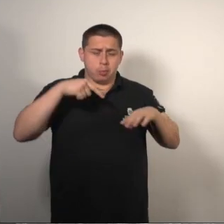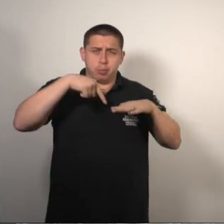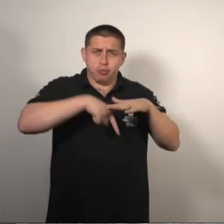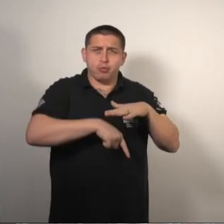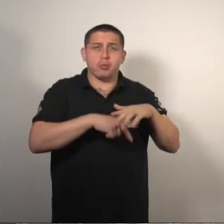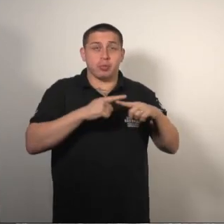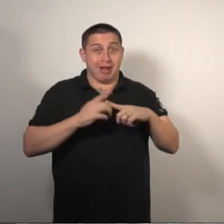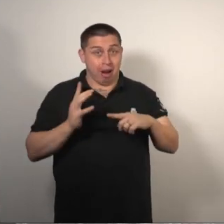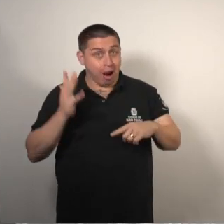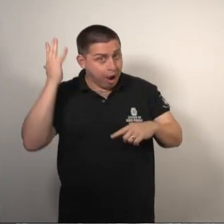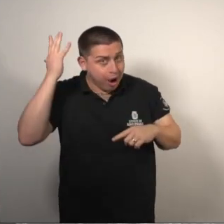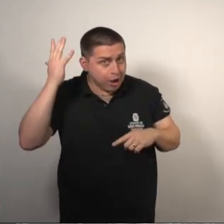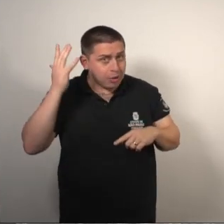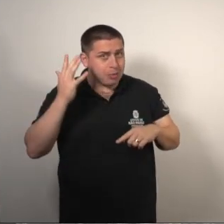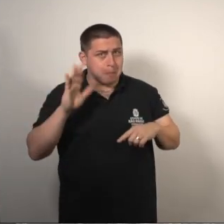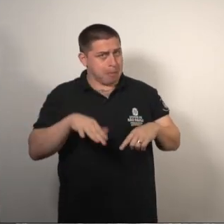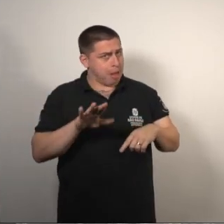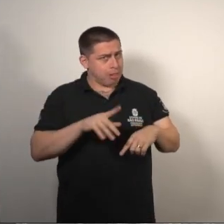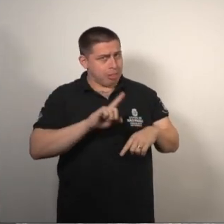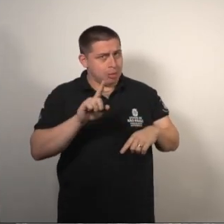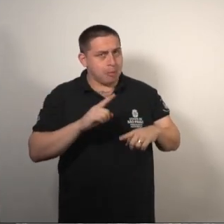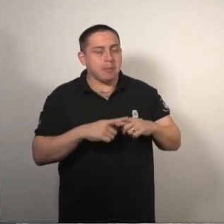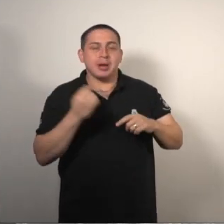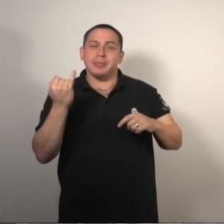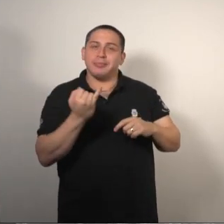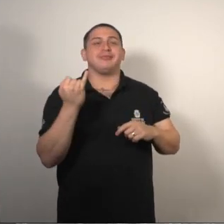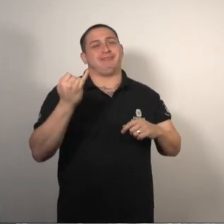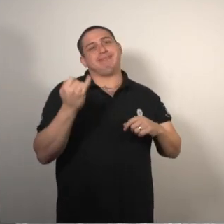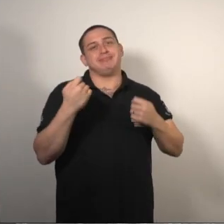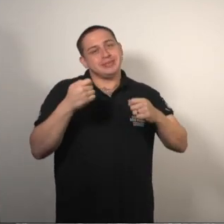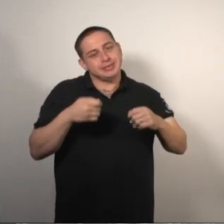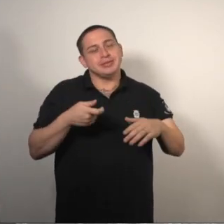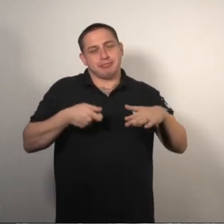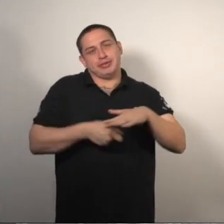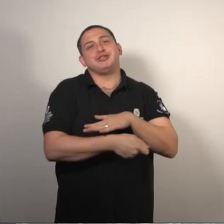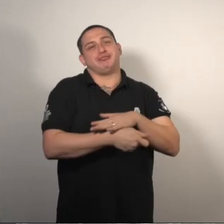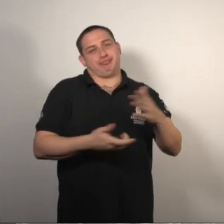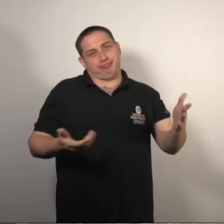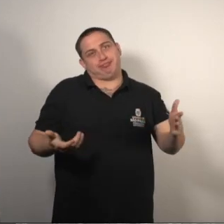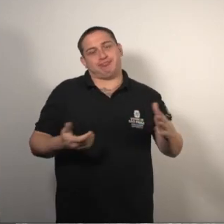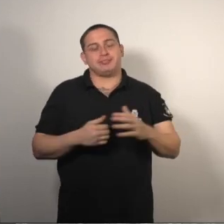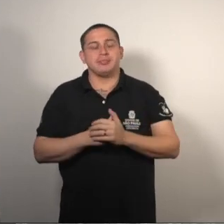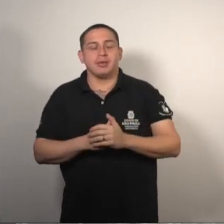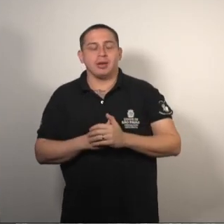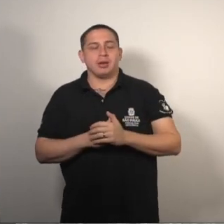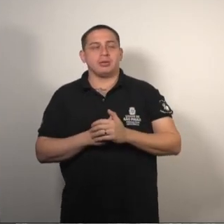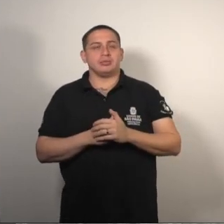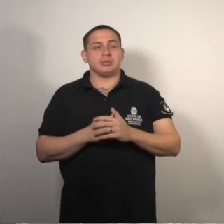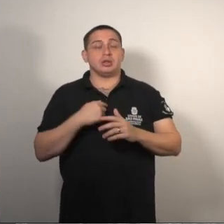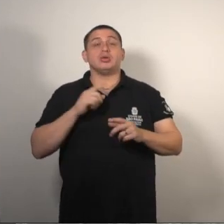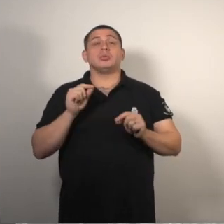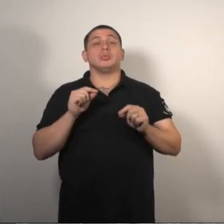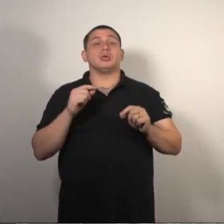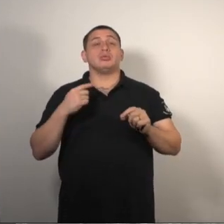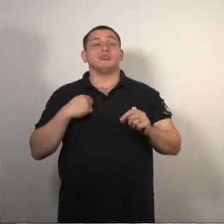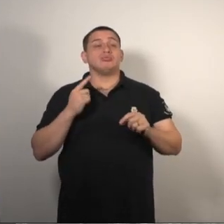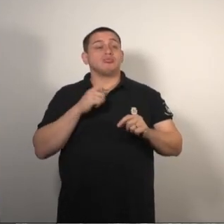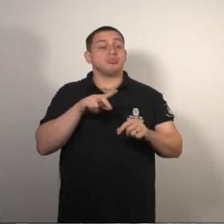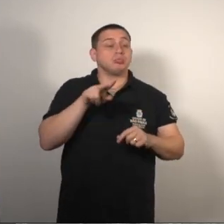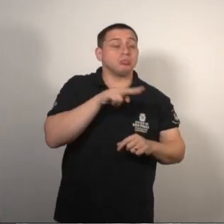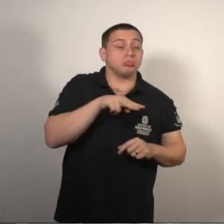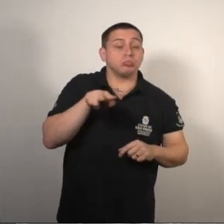que custa caro, mas é de suma importância. Só para ter uma ideia e para ilustrar, eu fui visitar as obras da Ponte da